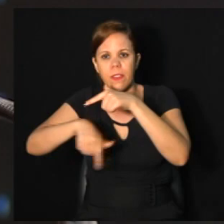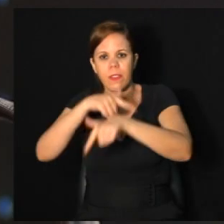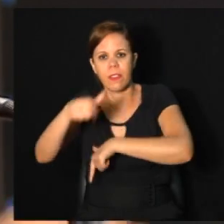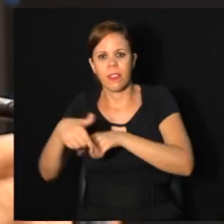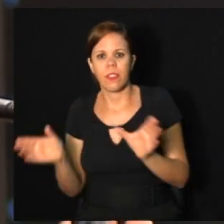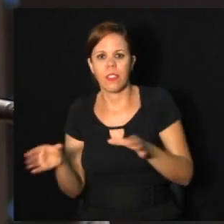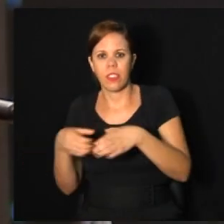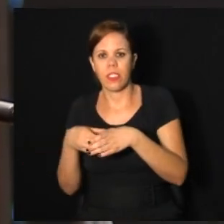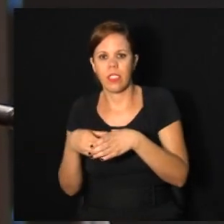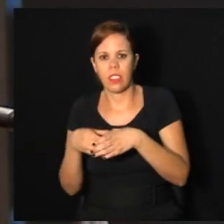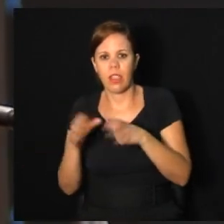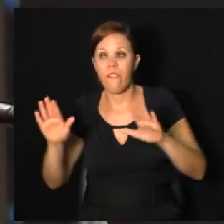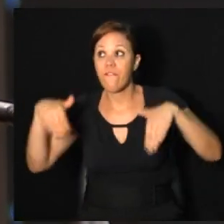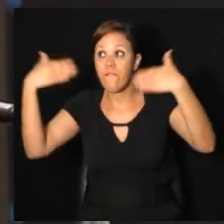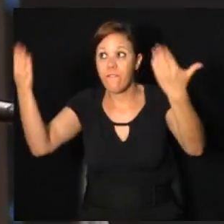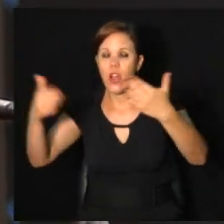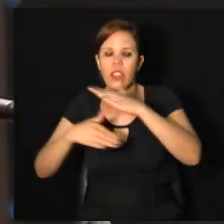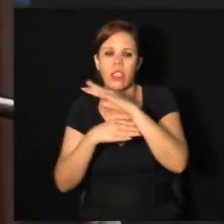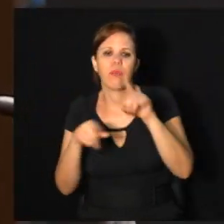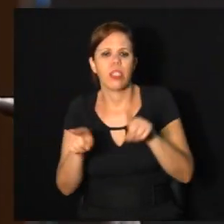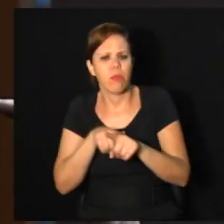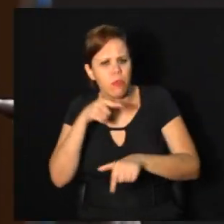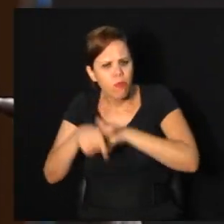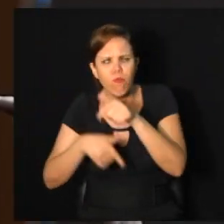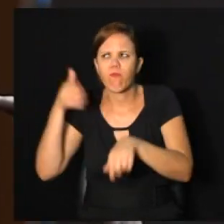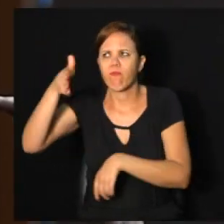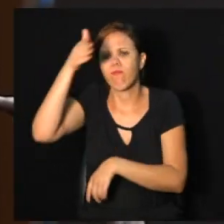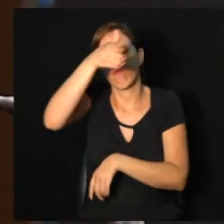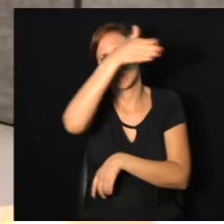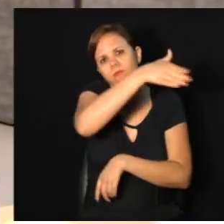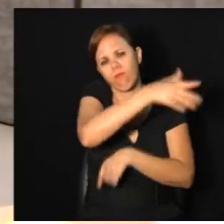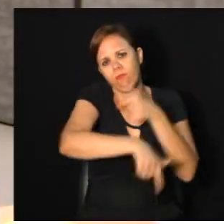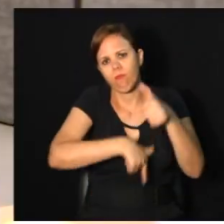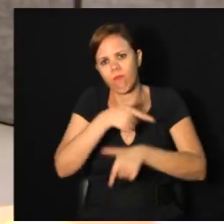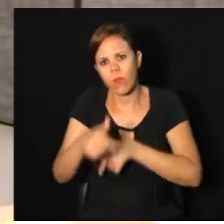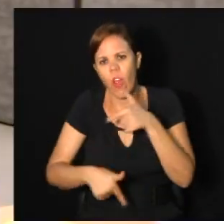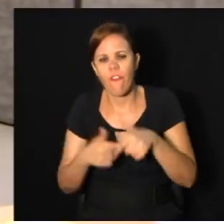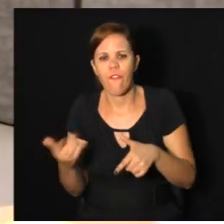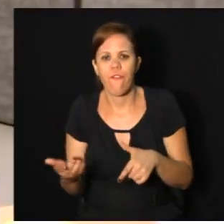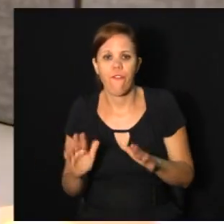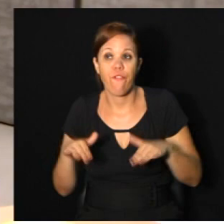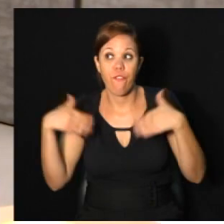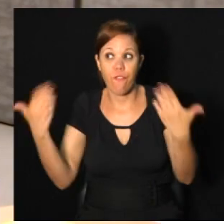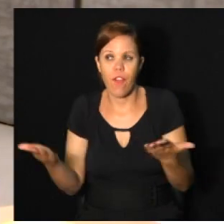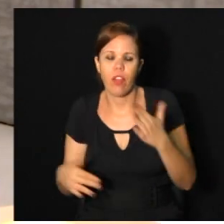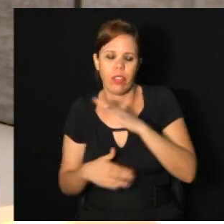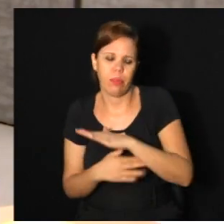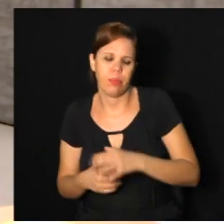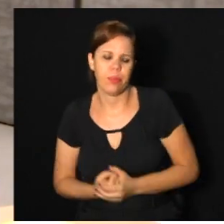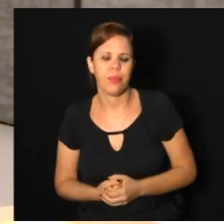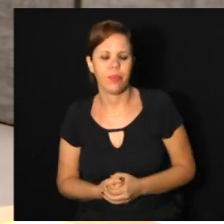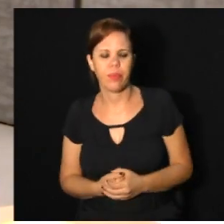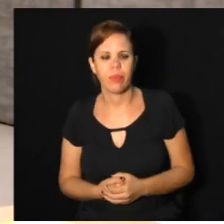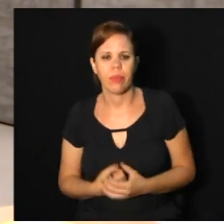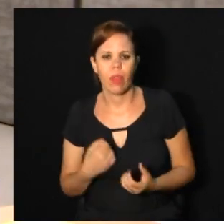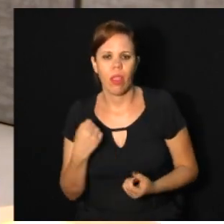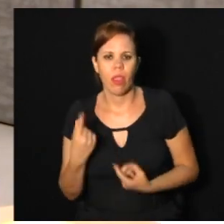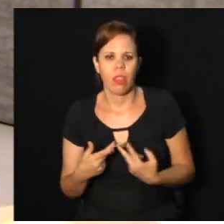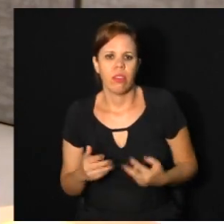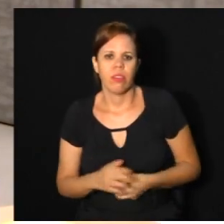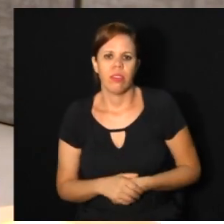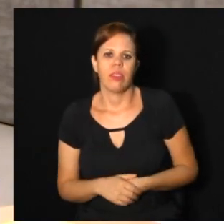para fora dos muros daqui da casa. Então, nós realizamos algumas atividades fora da Câmara. Algumas delas foram atividades